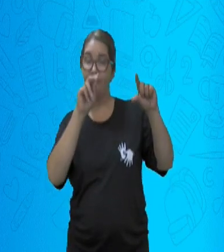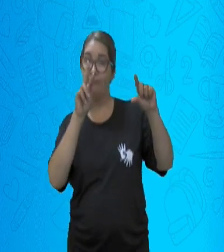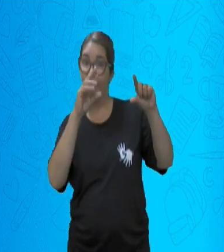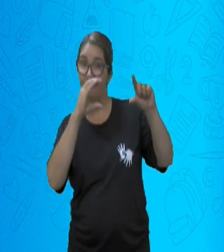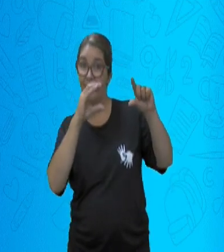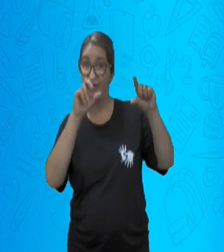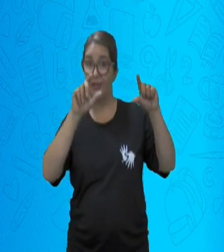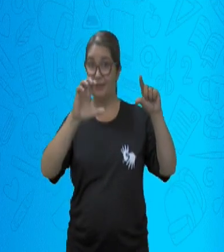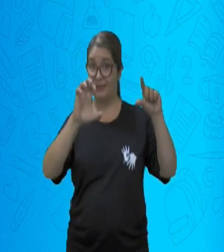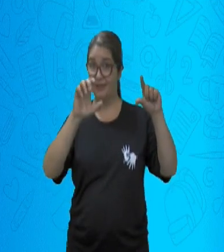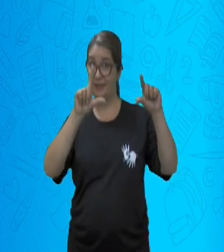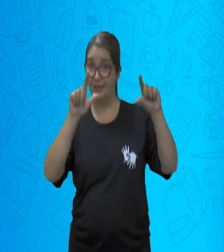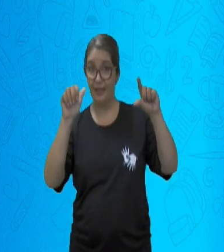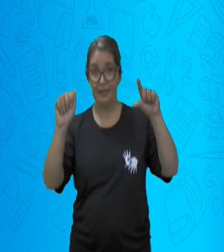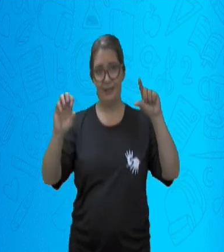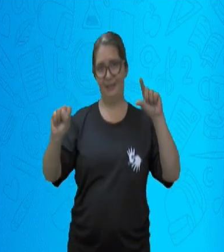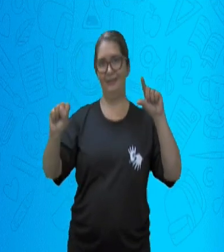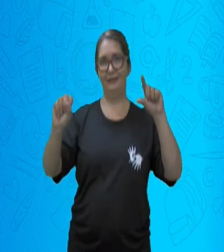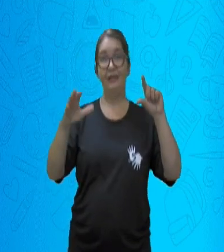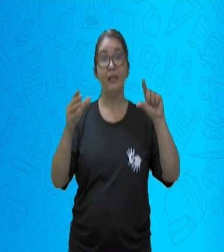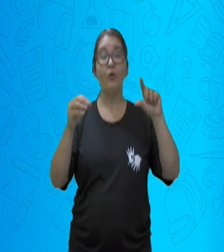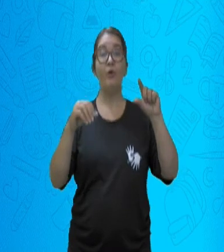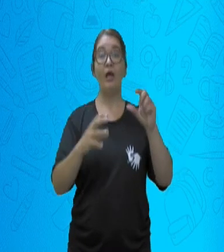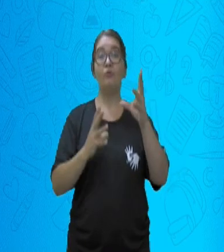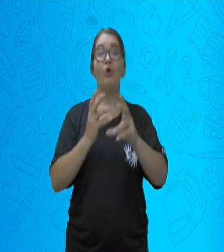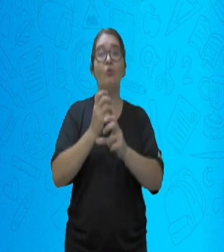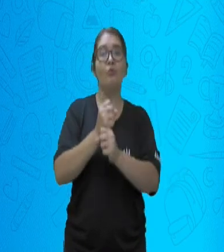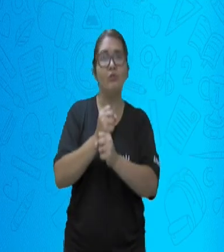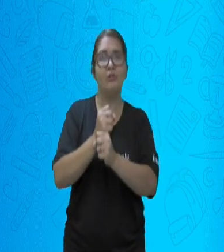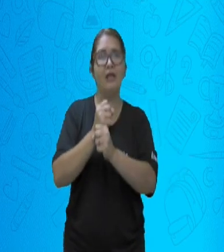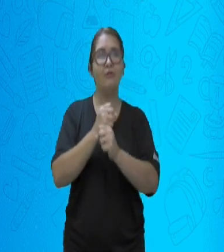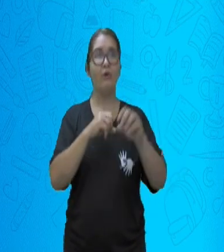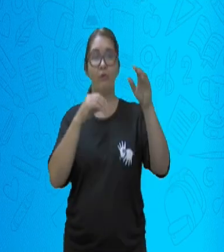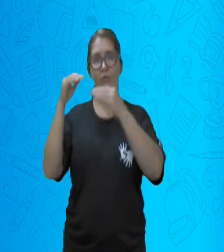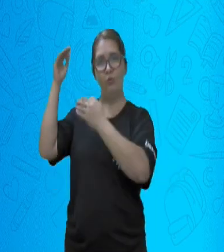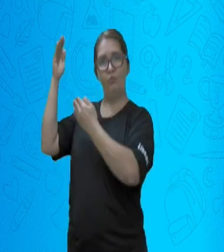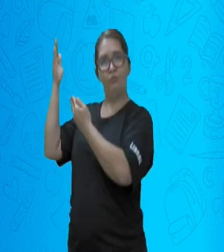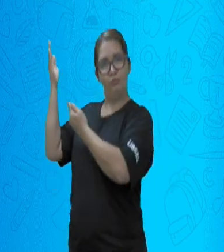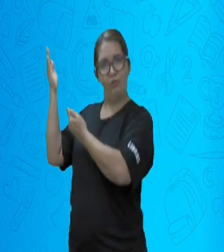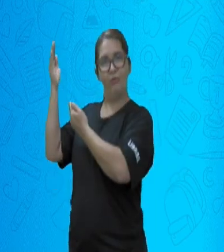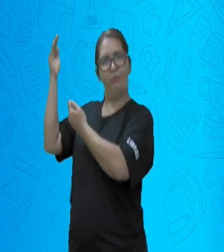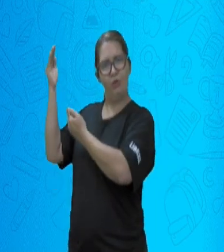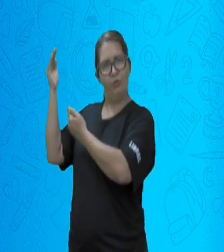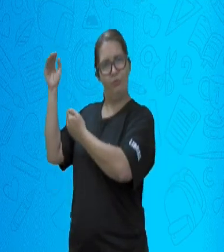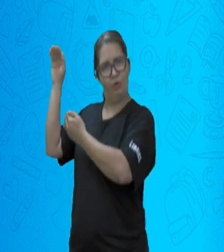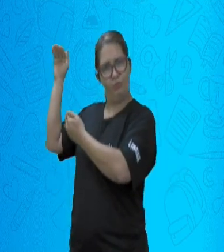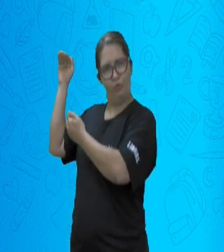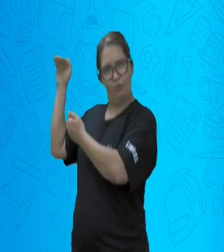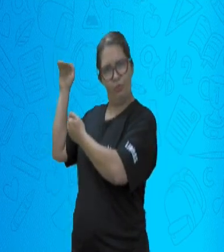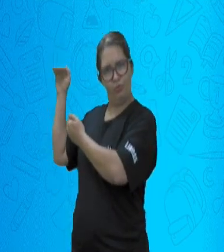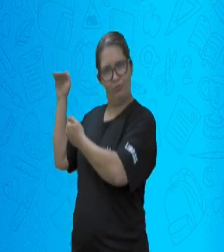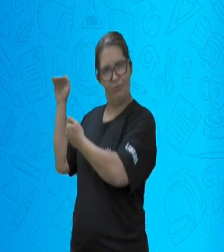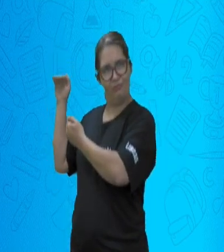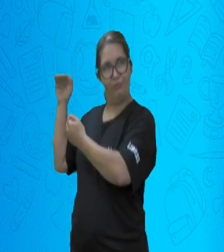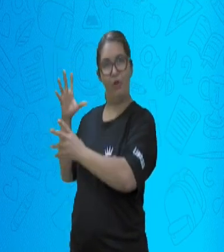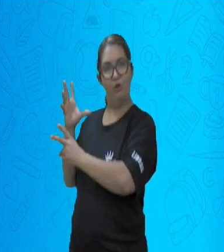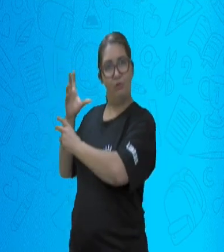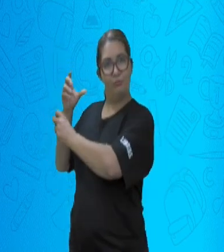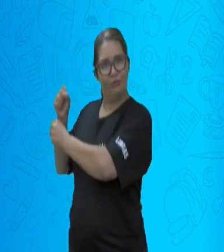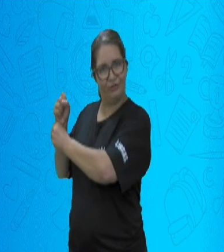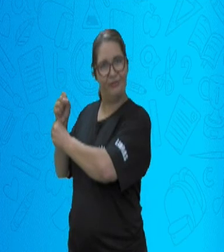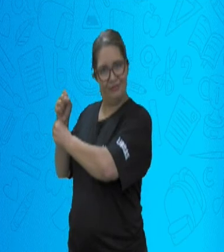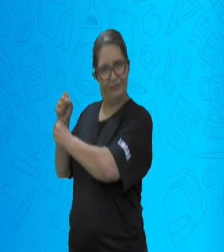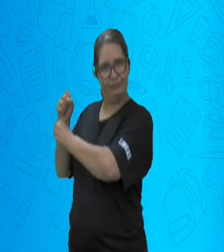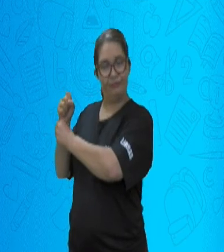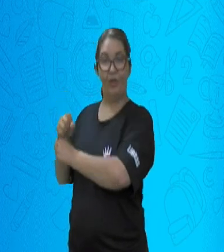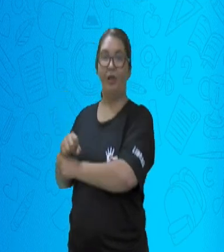E o resultado da soma, a gente fala resultado. Aqui, a gente não pode